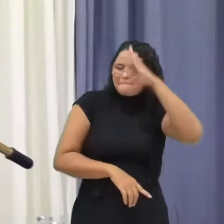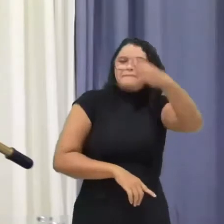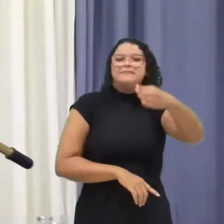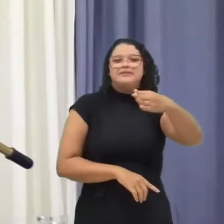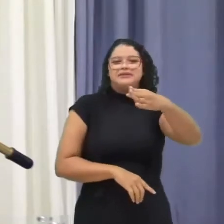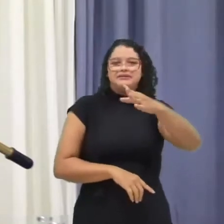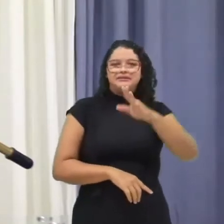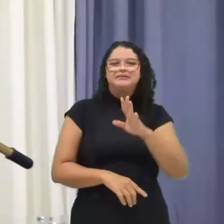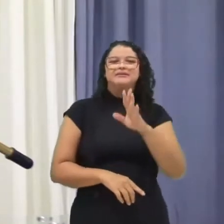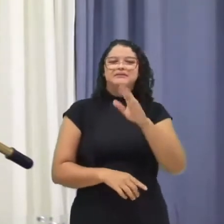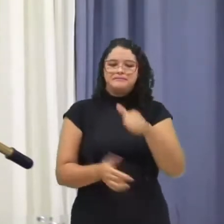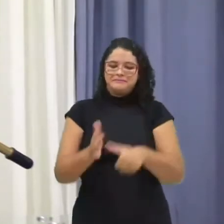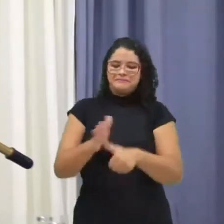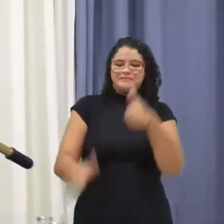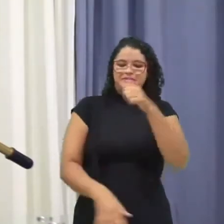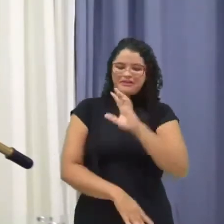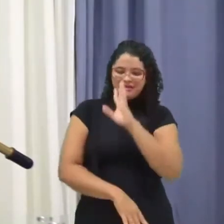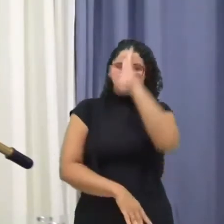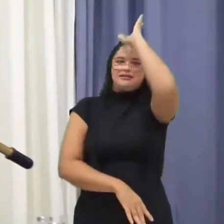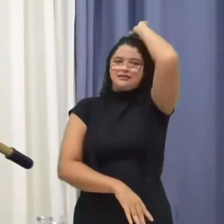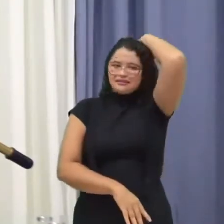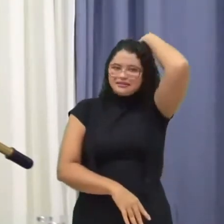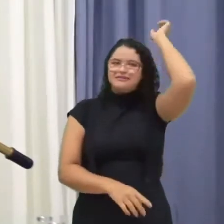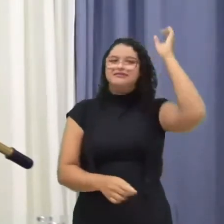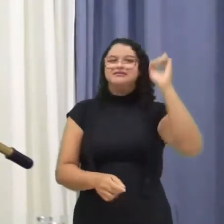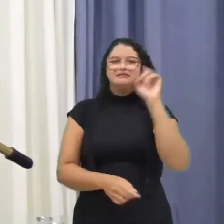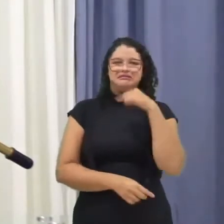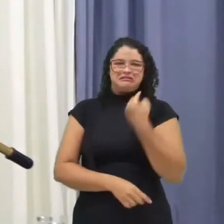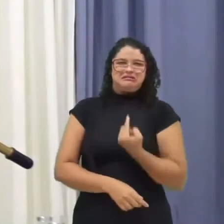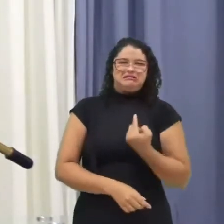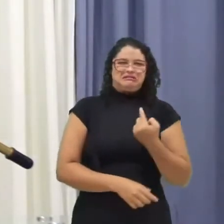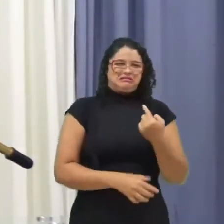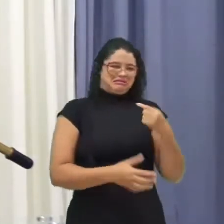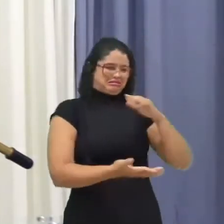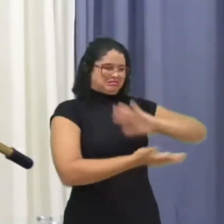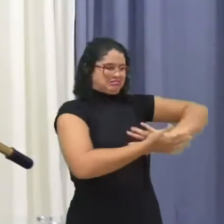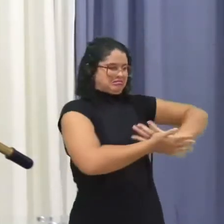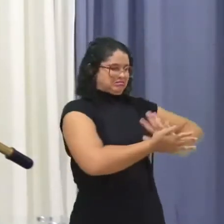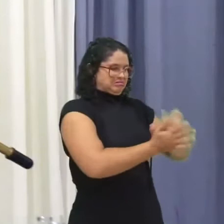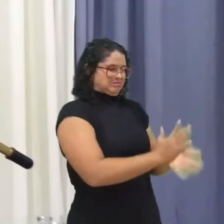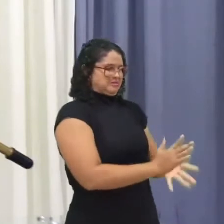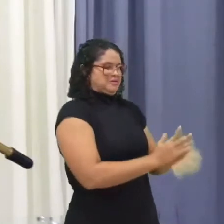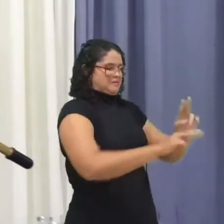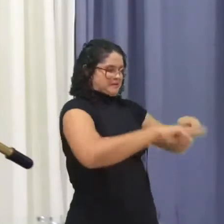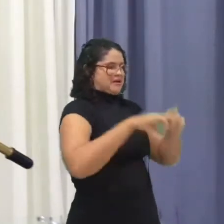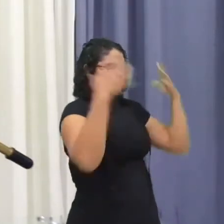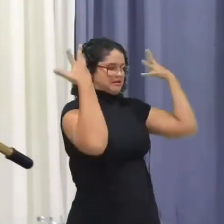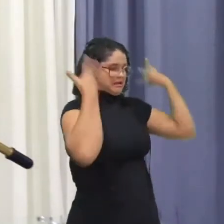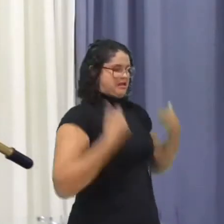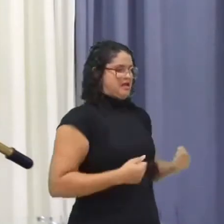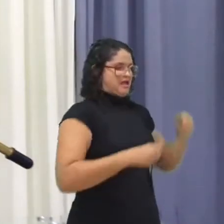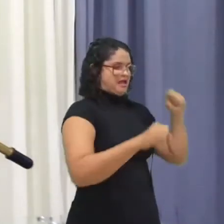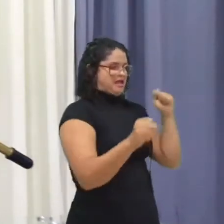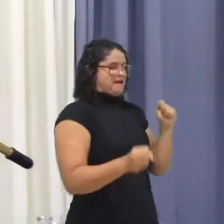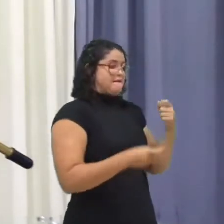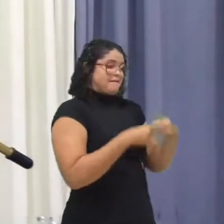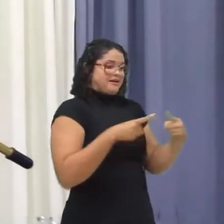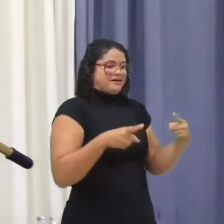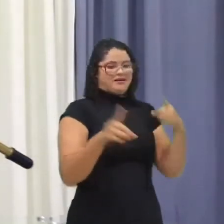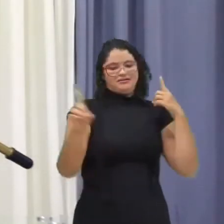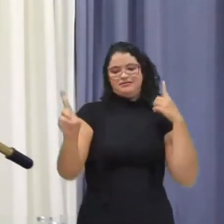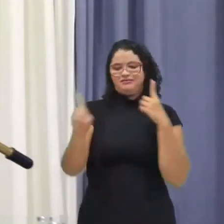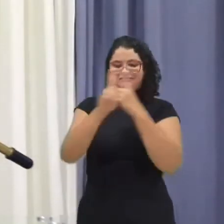século, nossos irmãos que foram estraçalhados pelos leões, nós iremos reencontrá-los lá, não mais feridos,